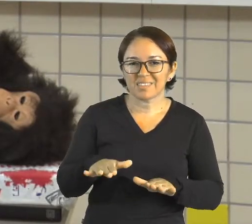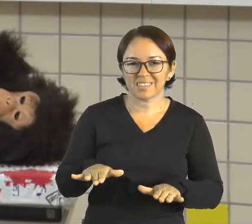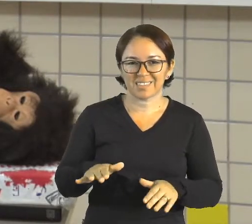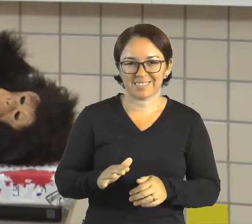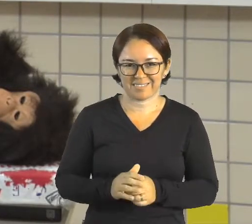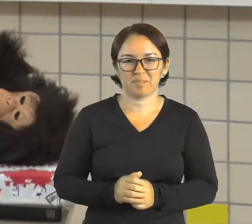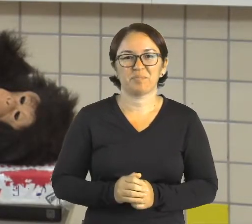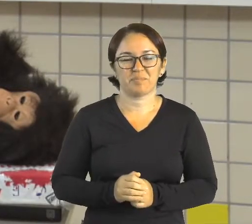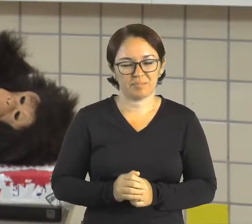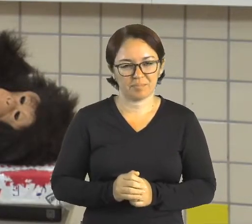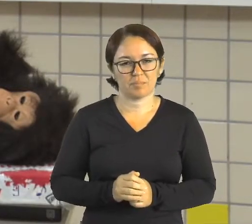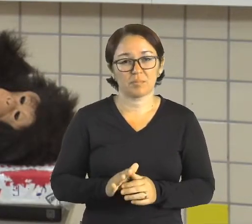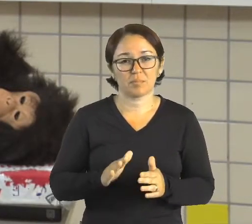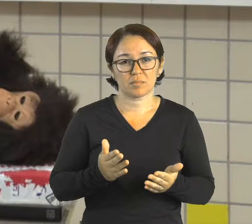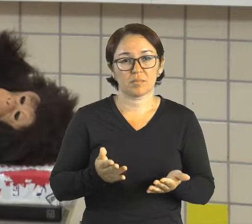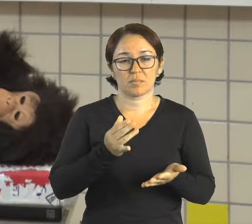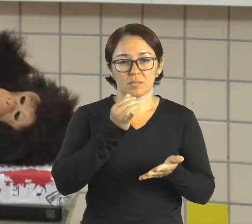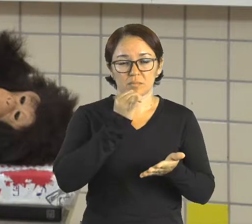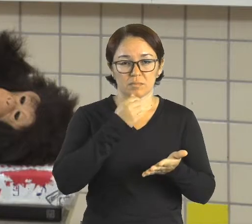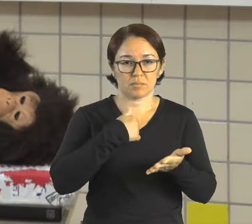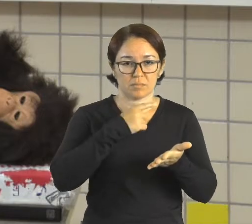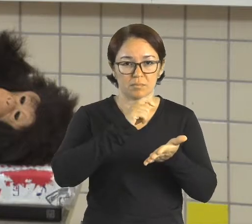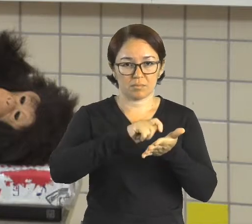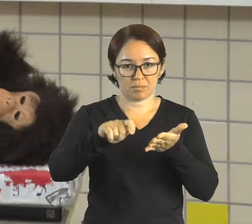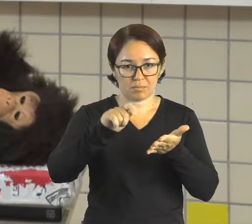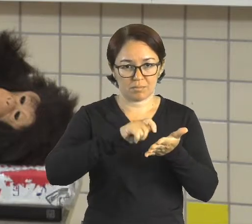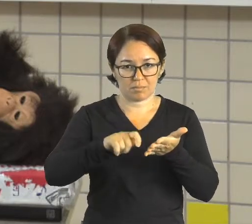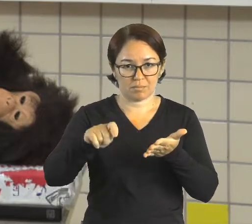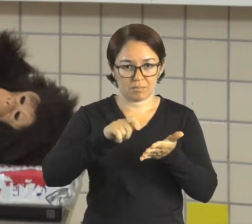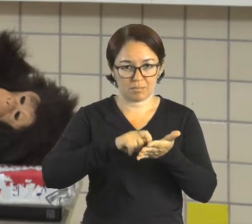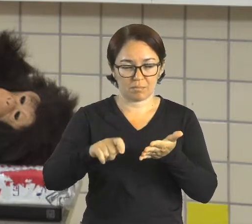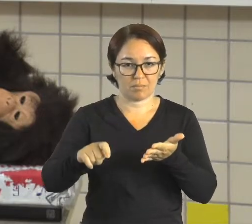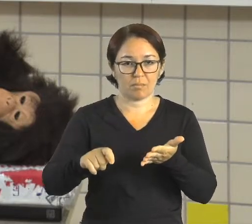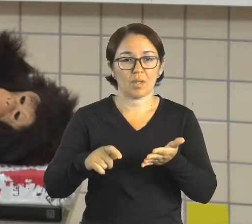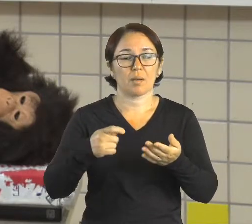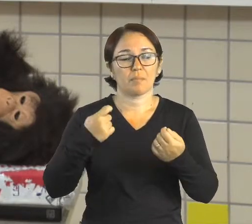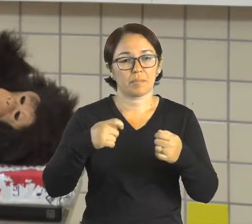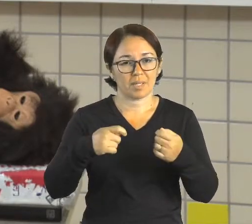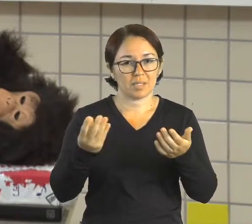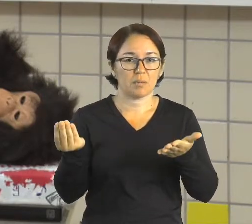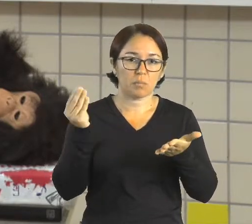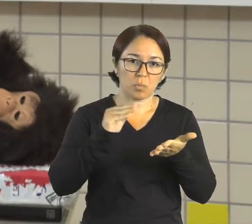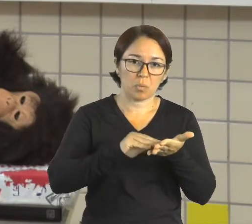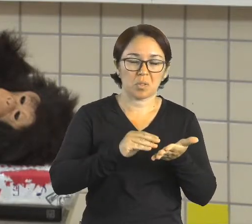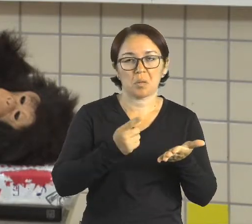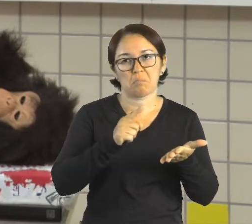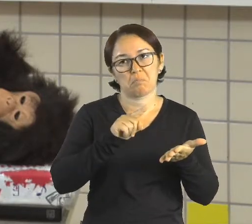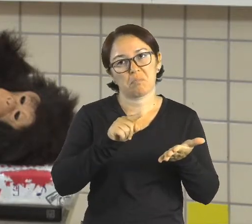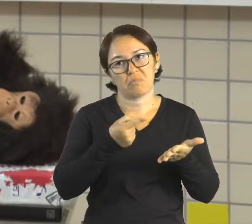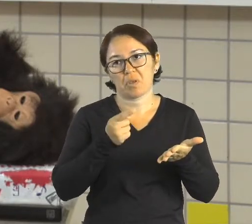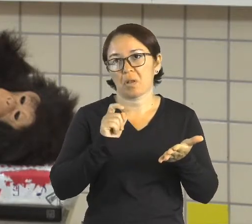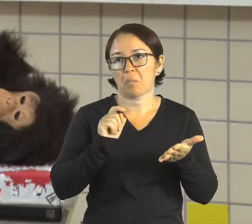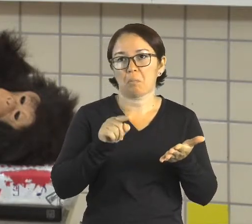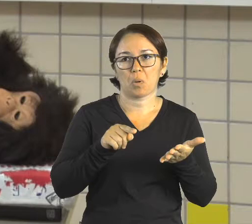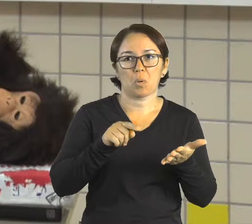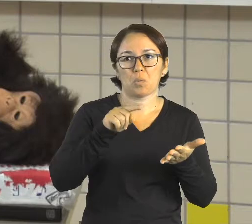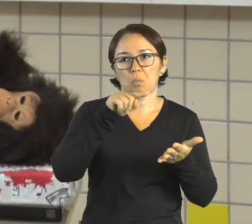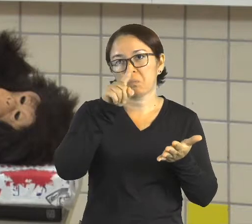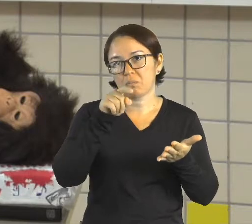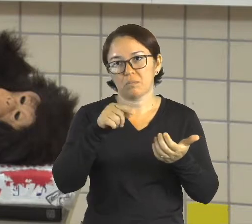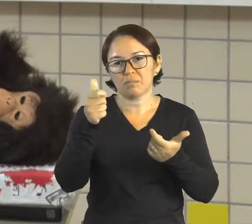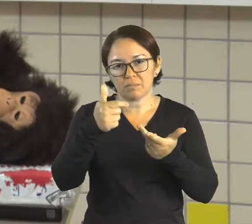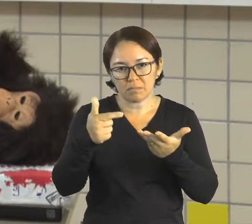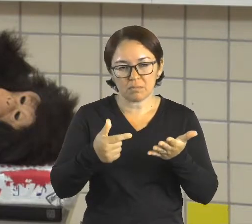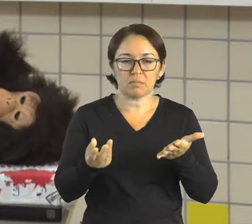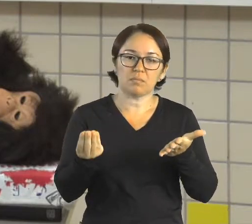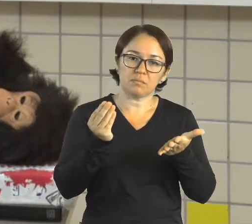eu preciso colocar justamente para quem vai ler o que eu escrevi, entender que mensagem eu queria passar, certo? Se é